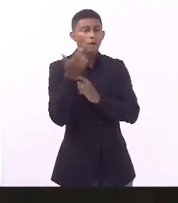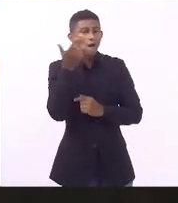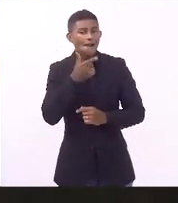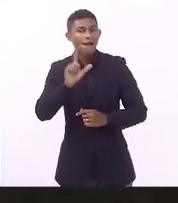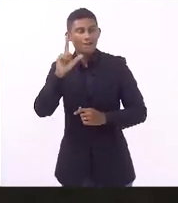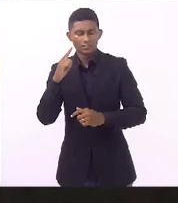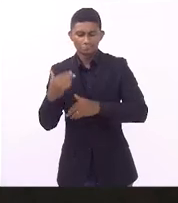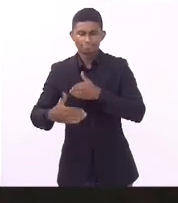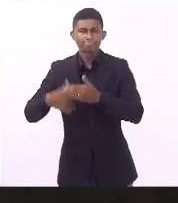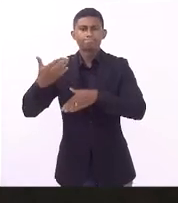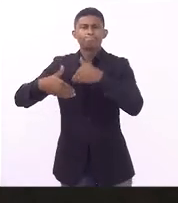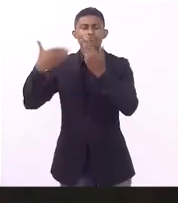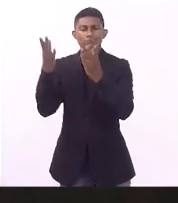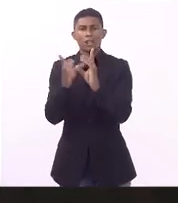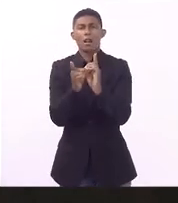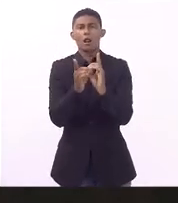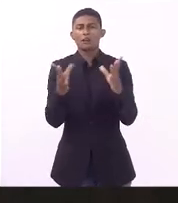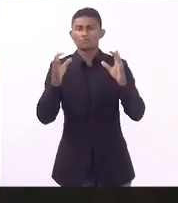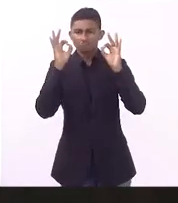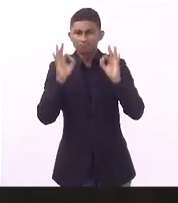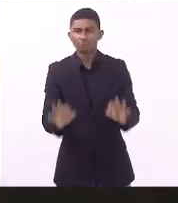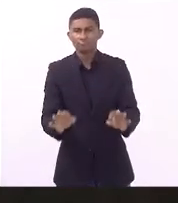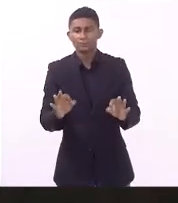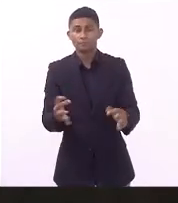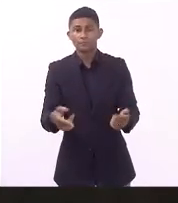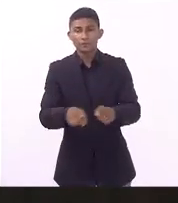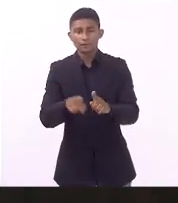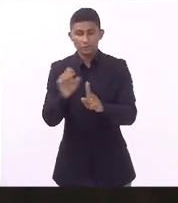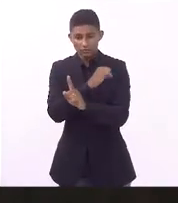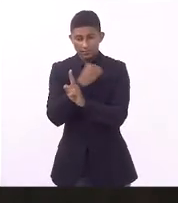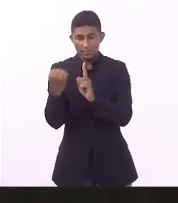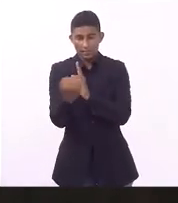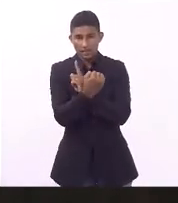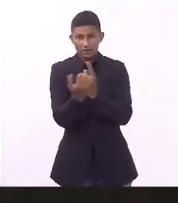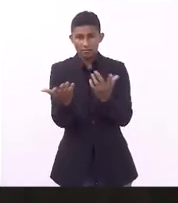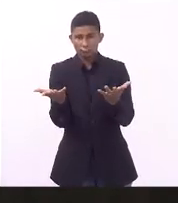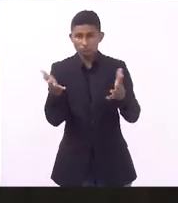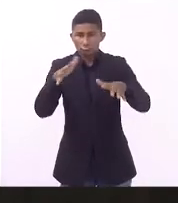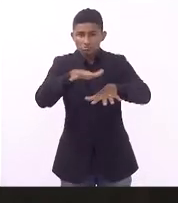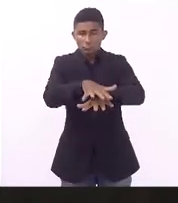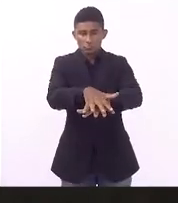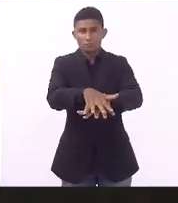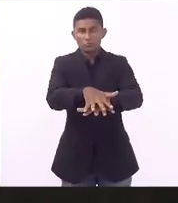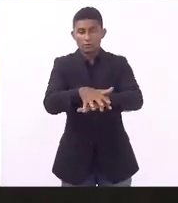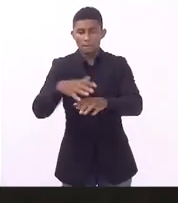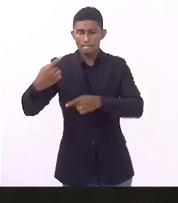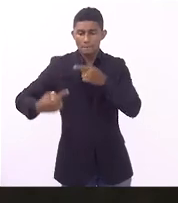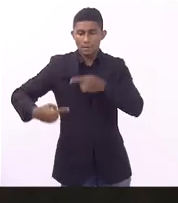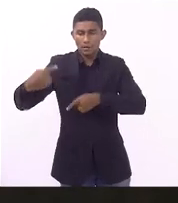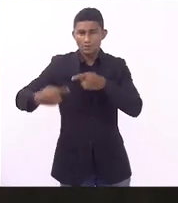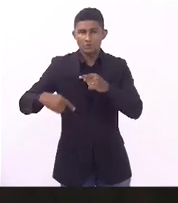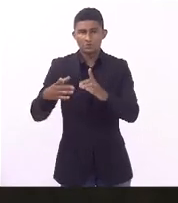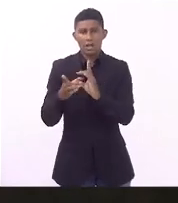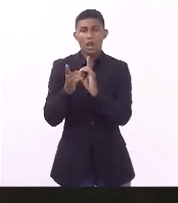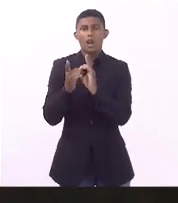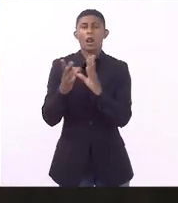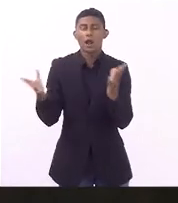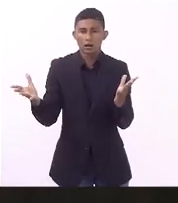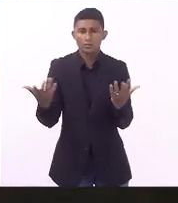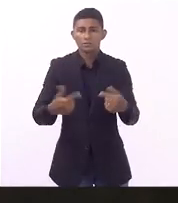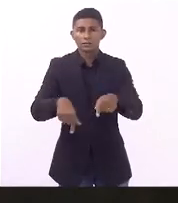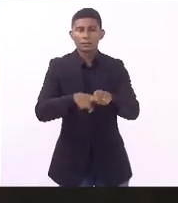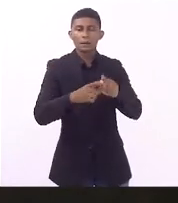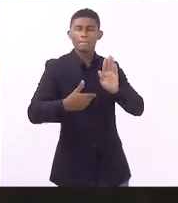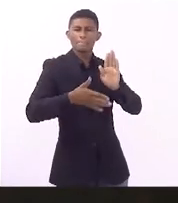efetivamente democrática, com mais inclusão social, com mais democracia política, com mais propostas